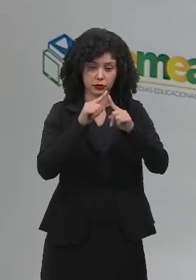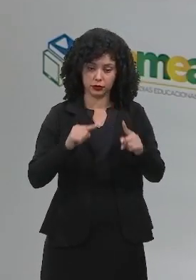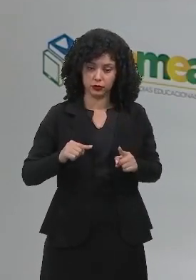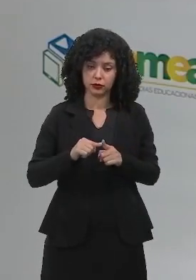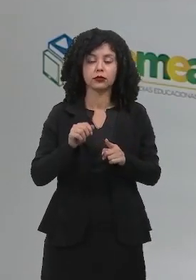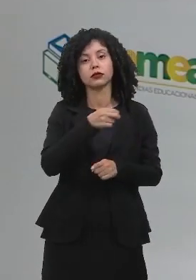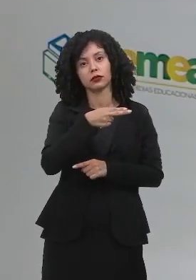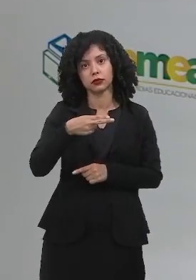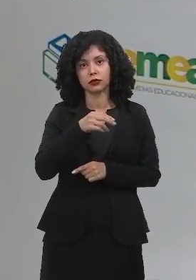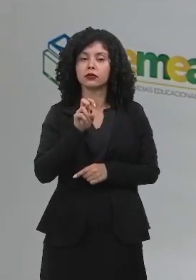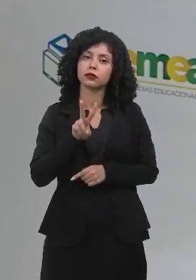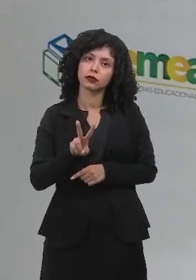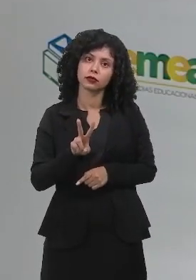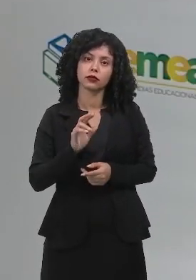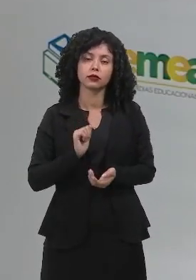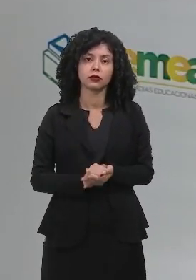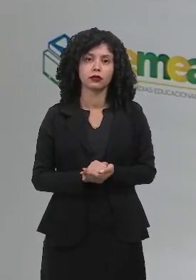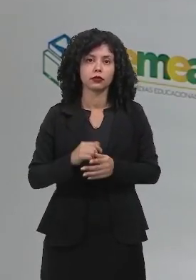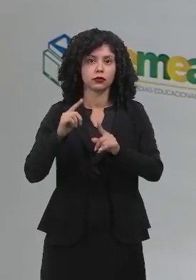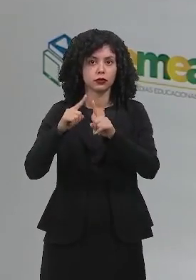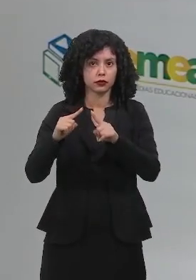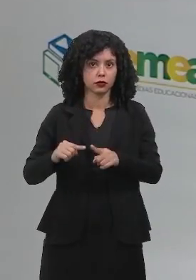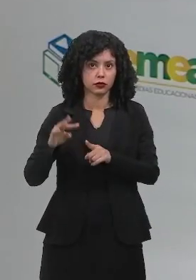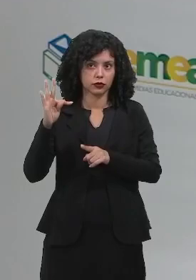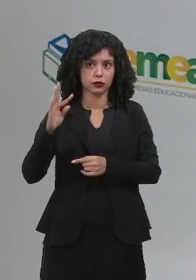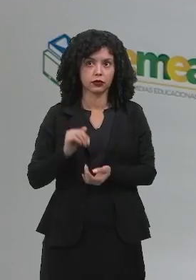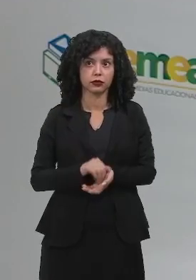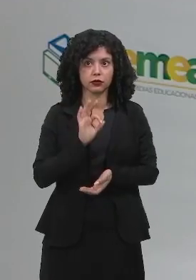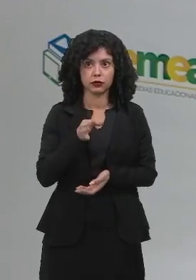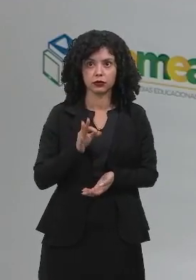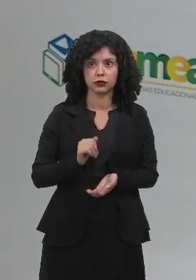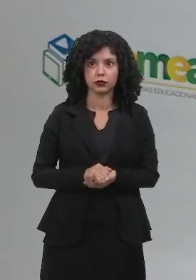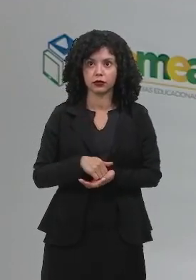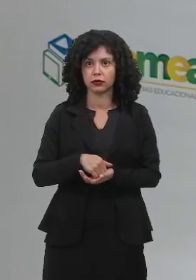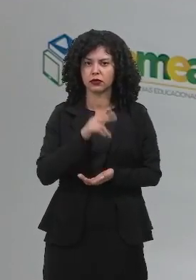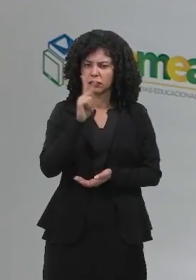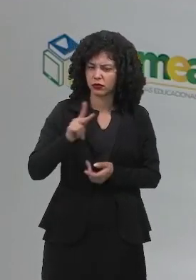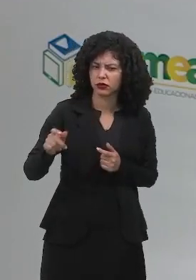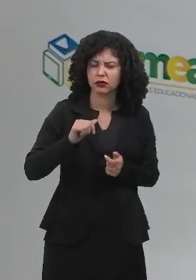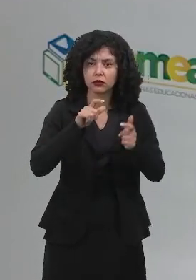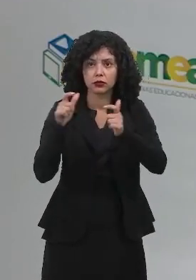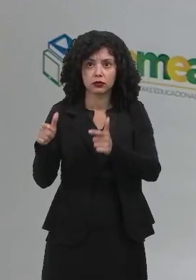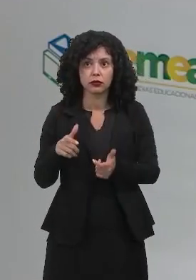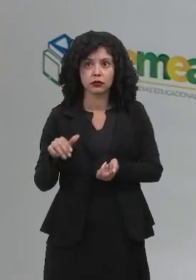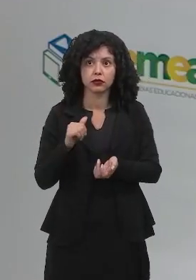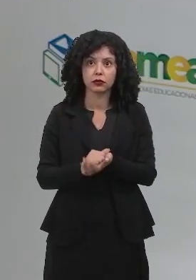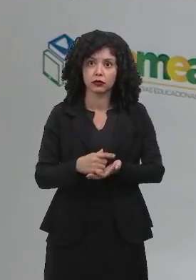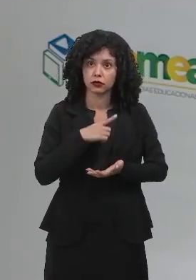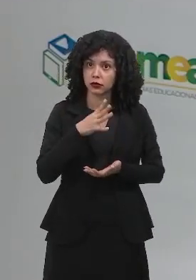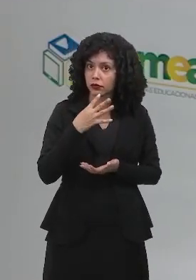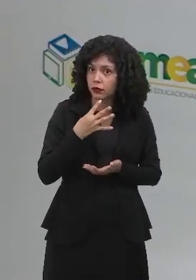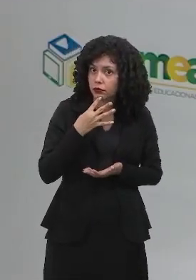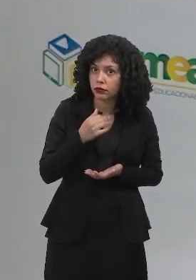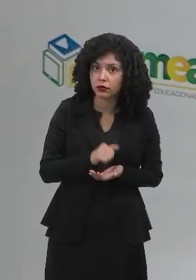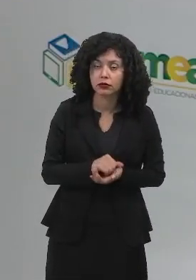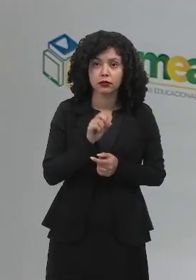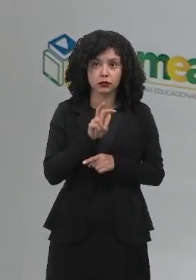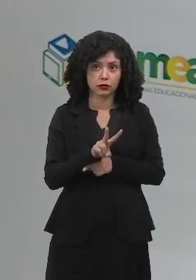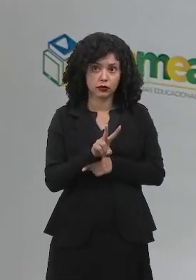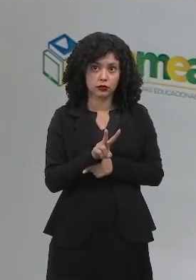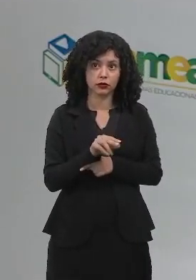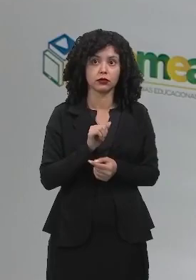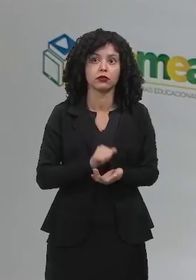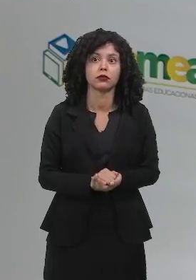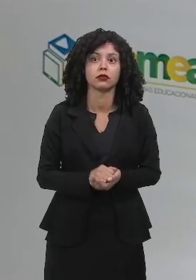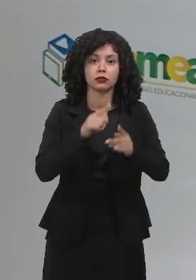igual a velocidade vezes ΔT. Certo? Ah, professor, mas de onde surgiu essa fórmula? Tem uma fórmula mais conhecida, que é da velocidade. Velocidade é o